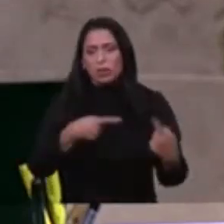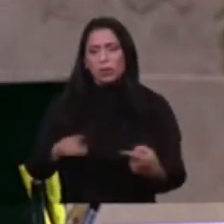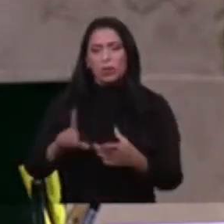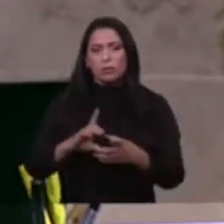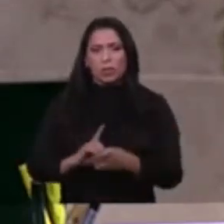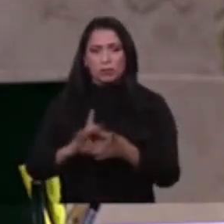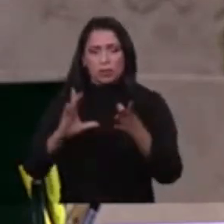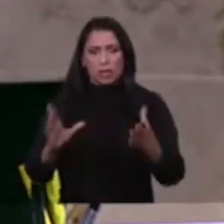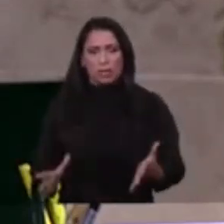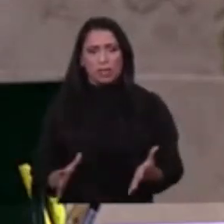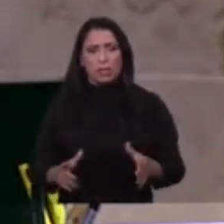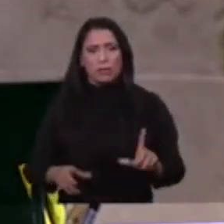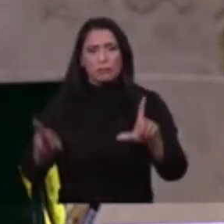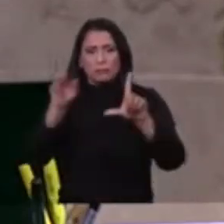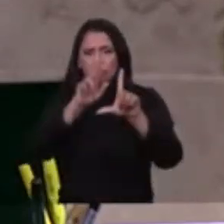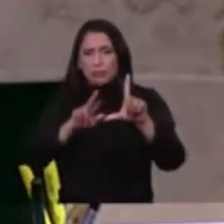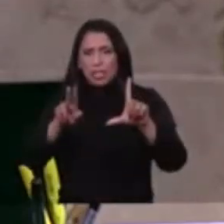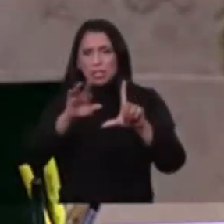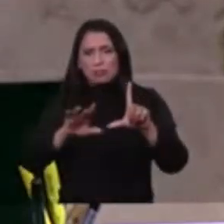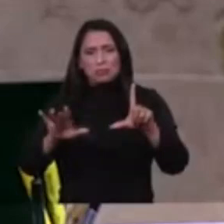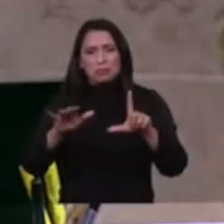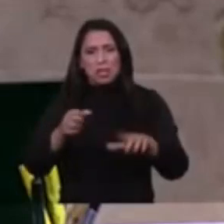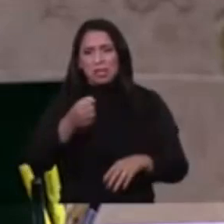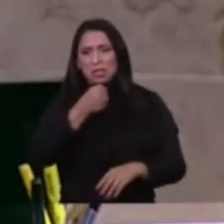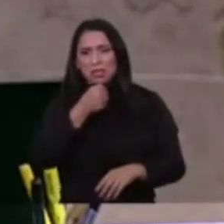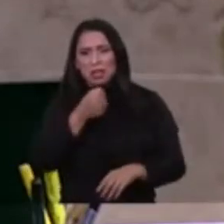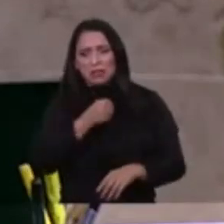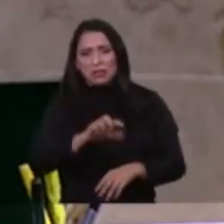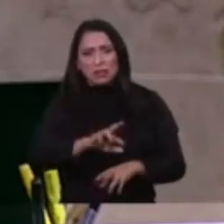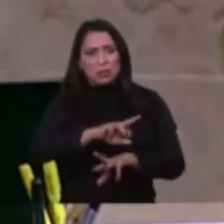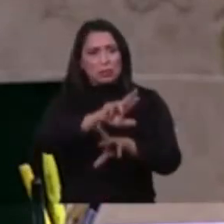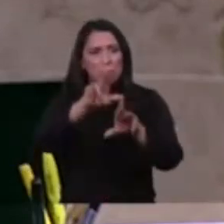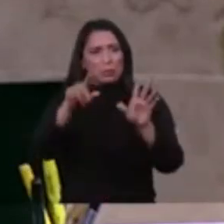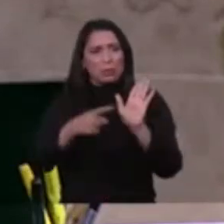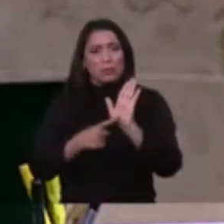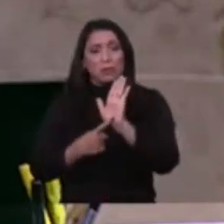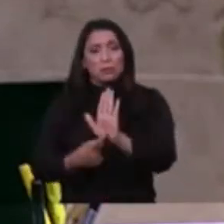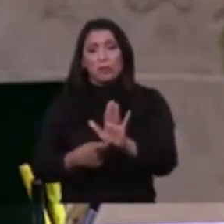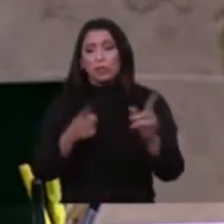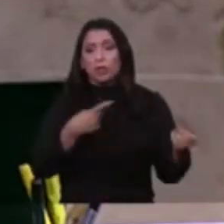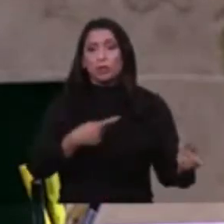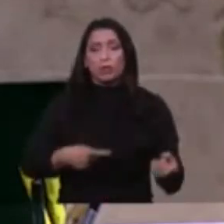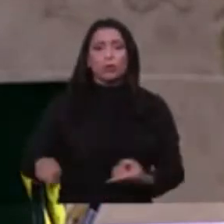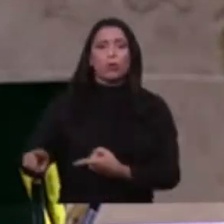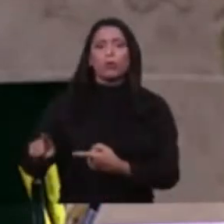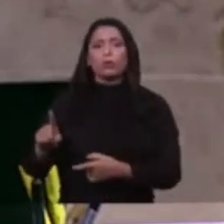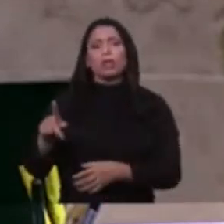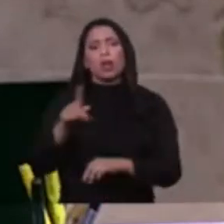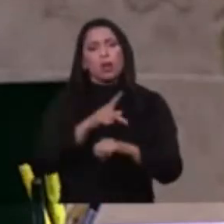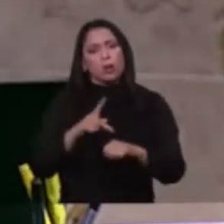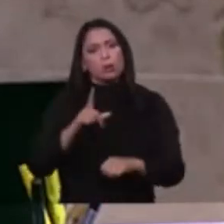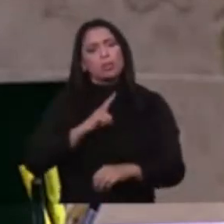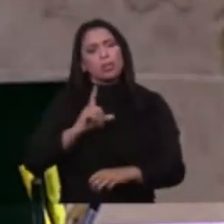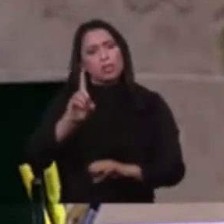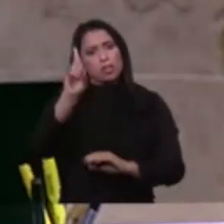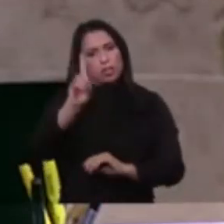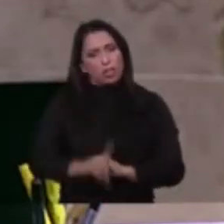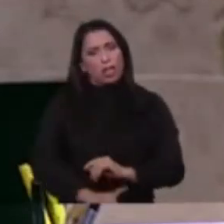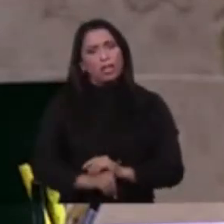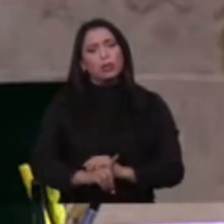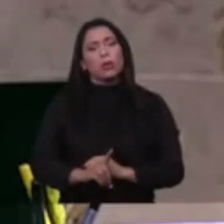das mídias sociais, em favor de um levante contra o Estado de Direito e o governo legitimamente eleito.